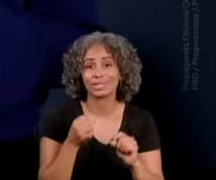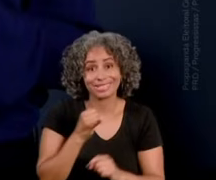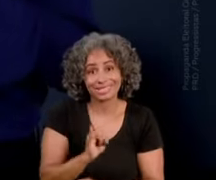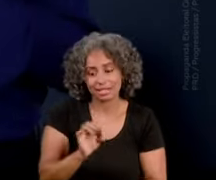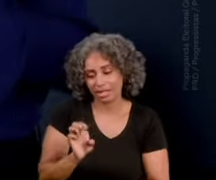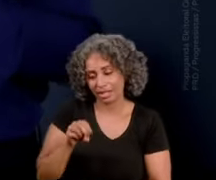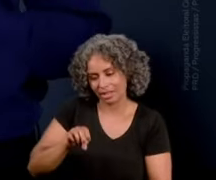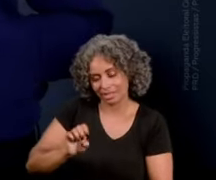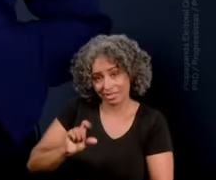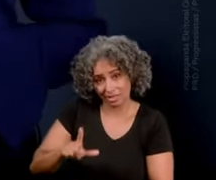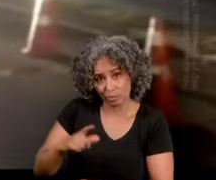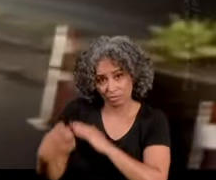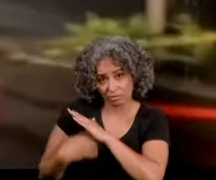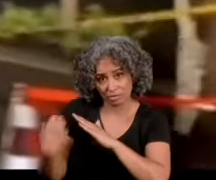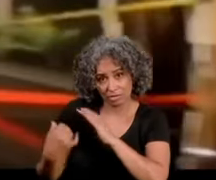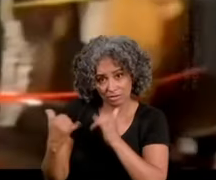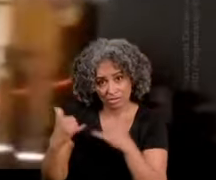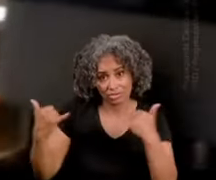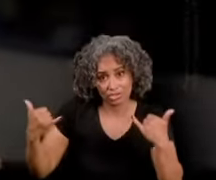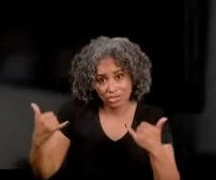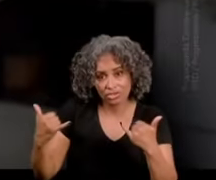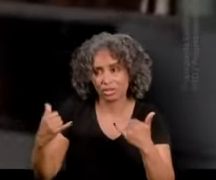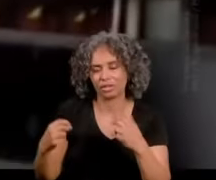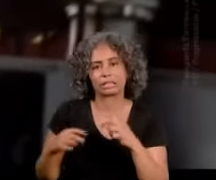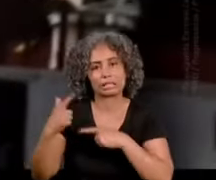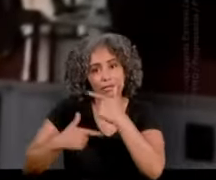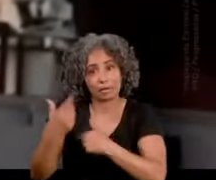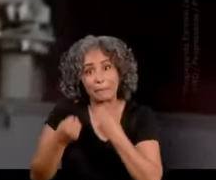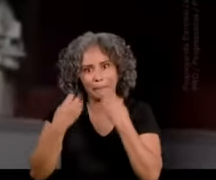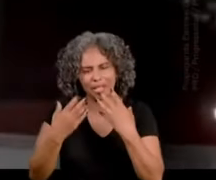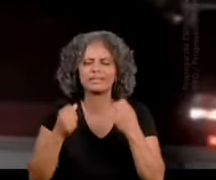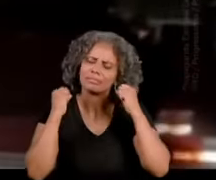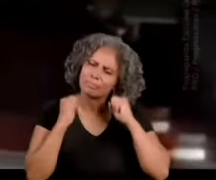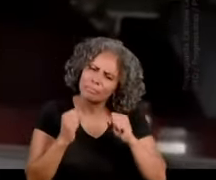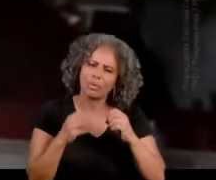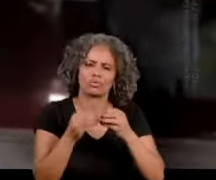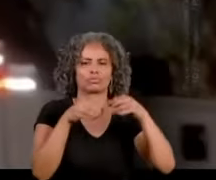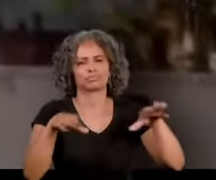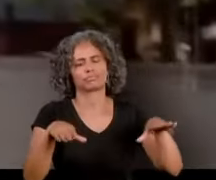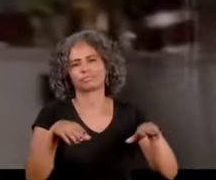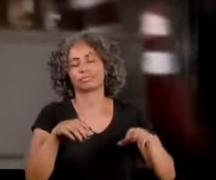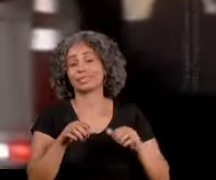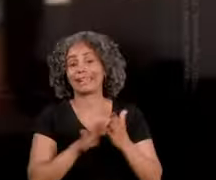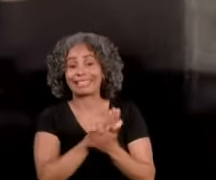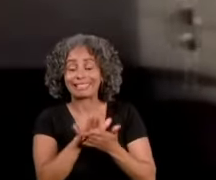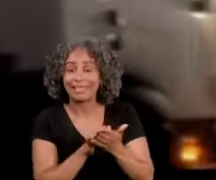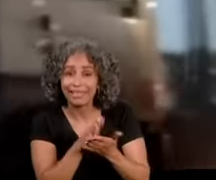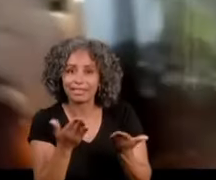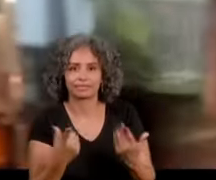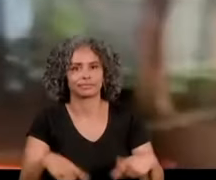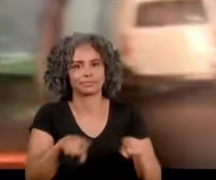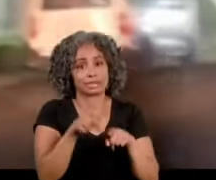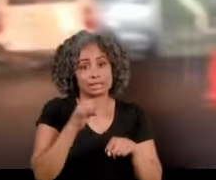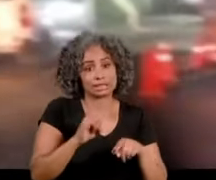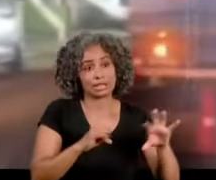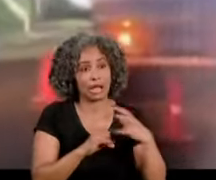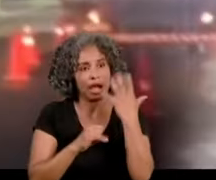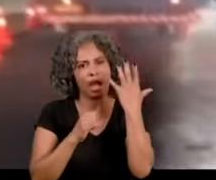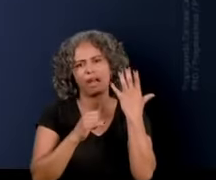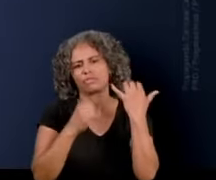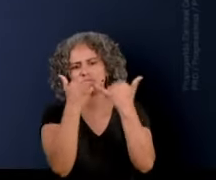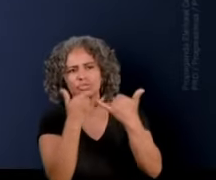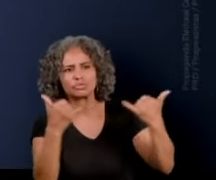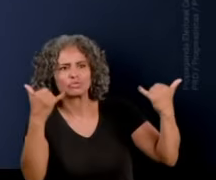coisa poderia ser evitada. Onde você ver uma árvore caída próxima à fiação, um semáforo desligado ou uma casa sem